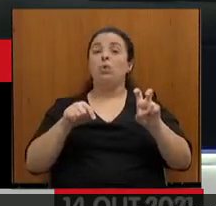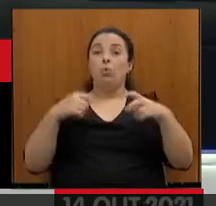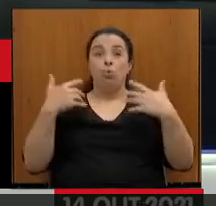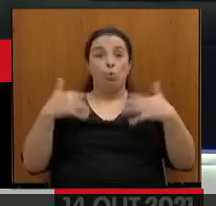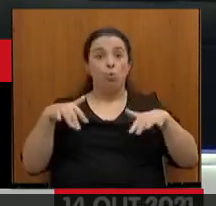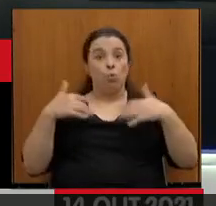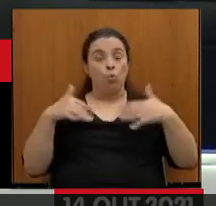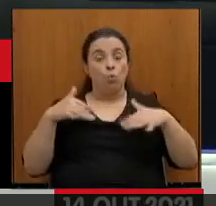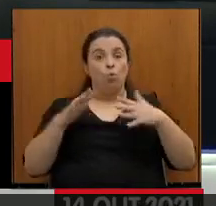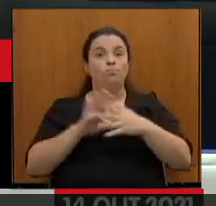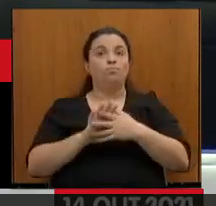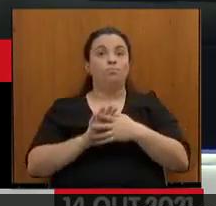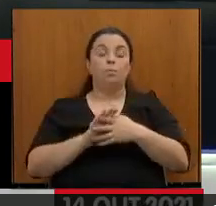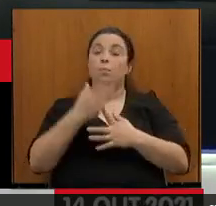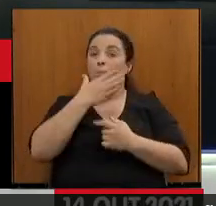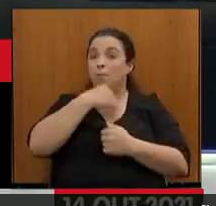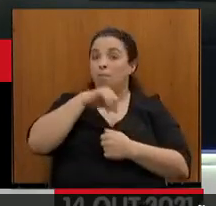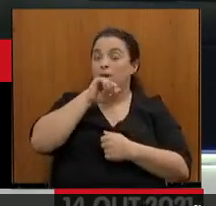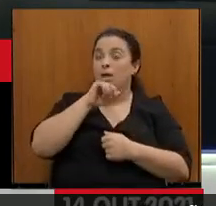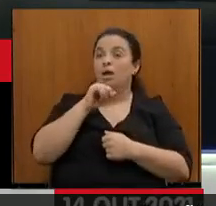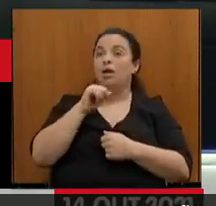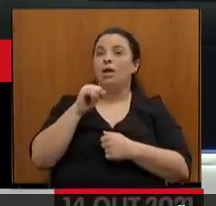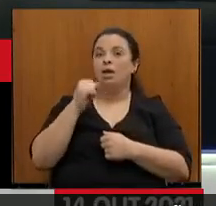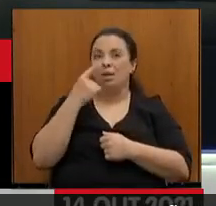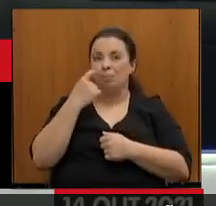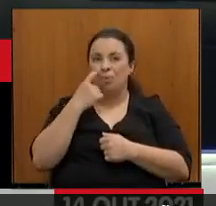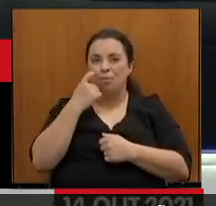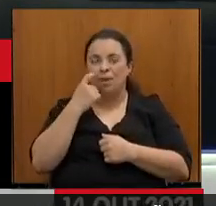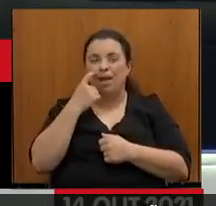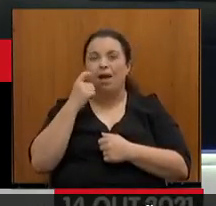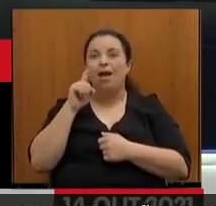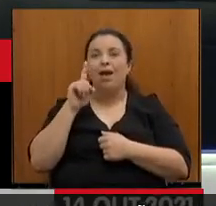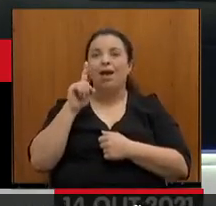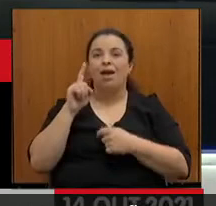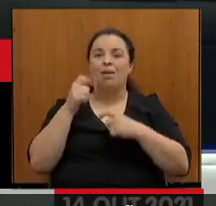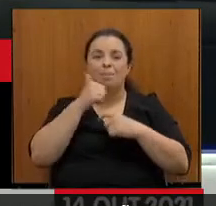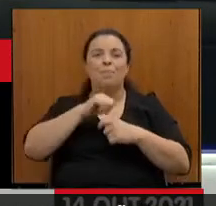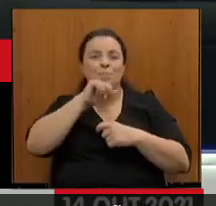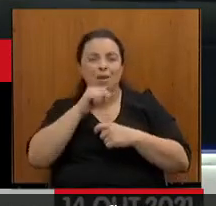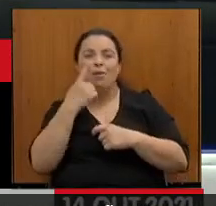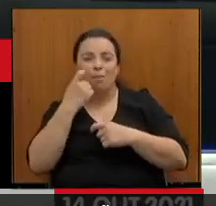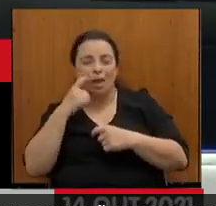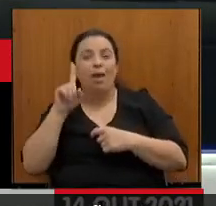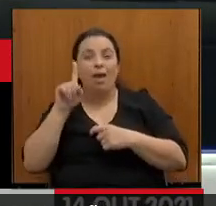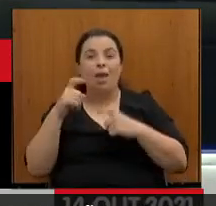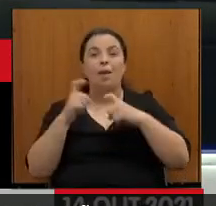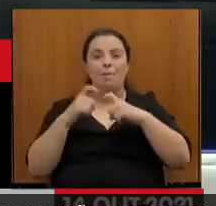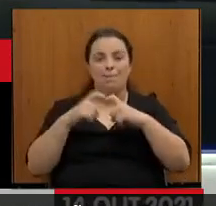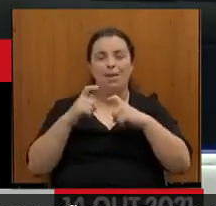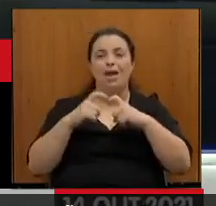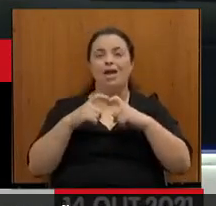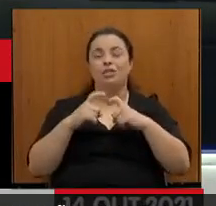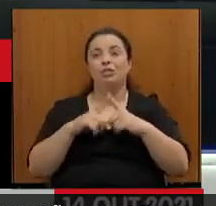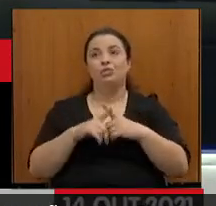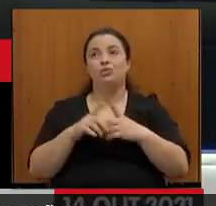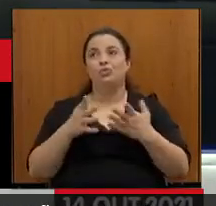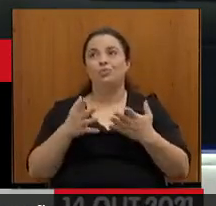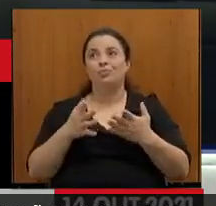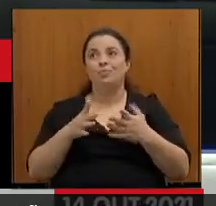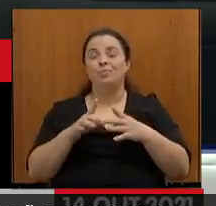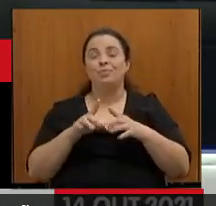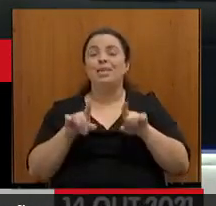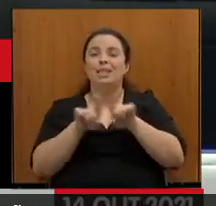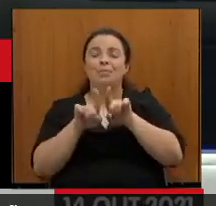mãe, pai, médicos, minha mãe dermatologista, meu pai oftalmologista, mas também porque tive na família